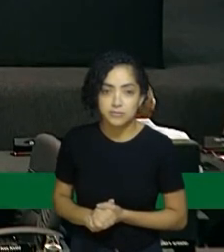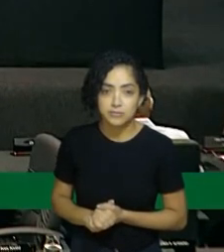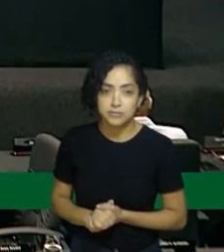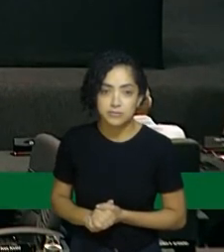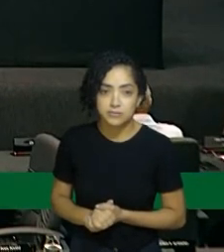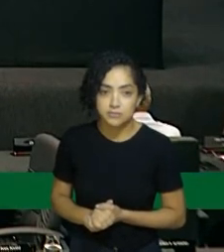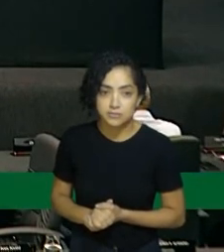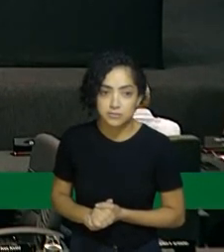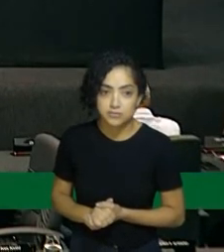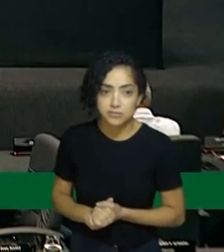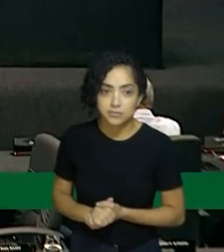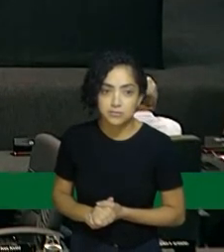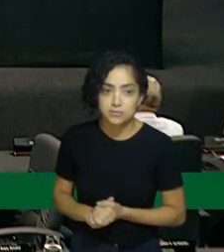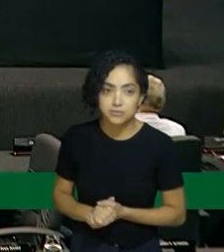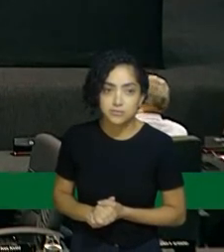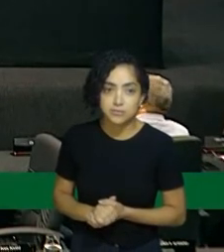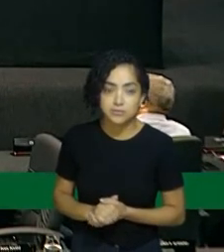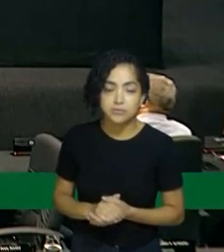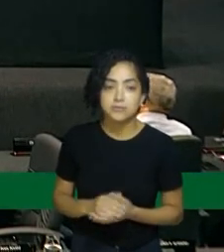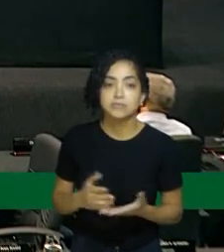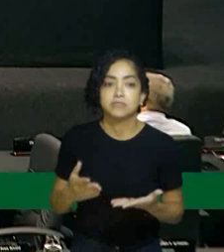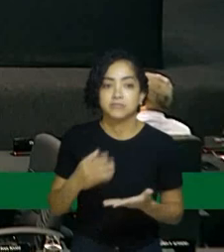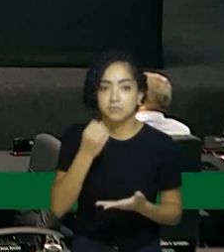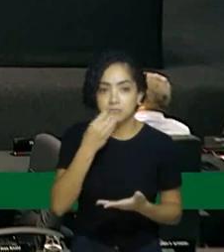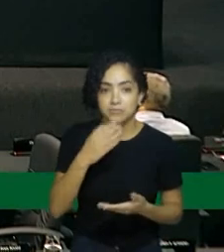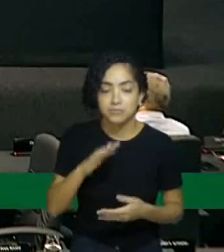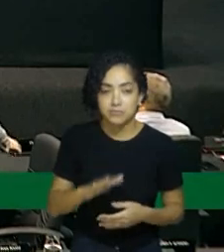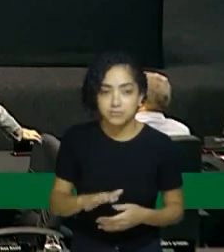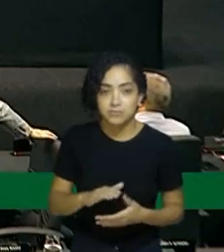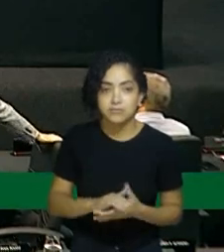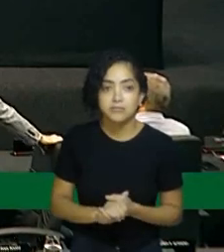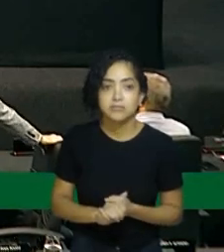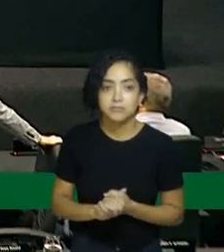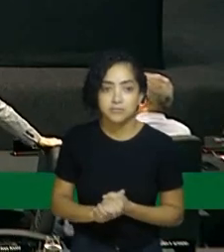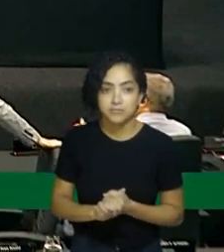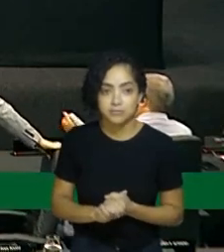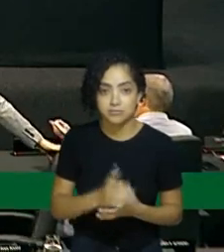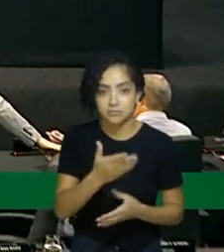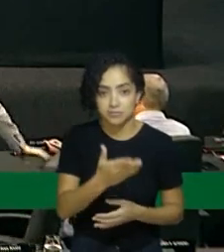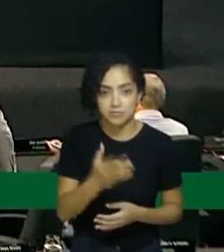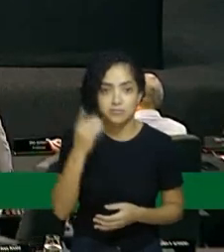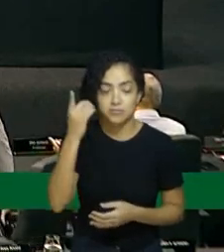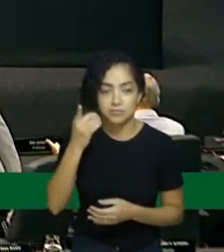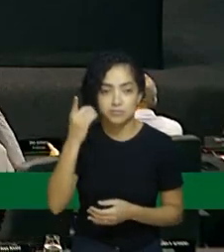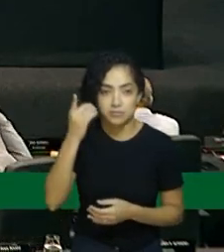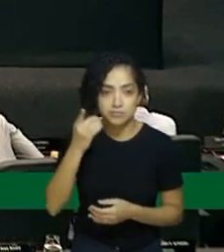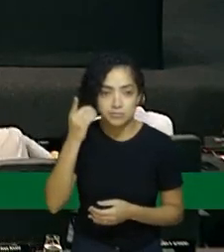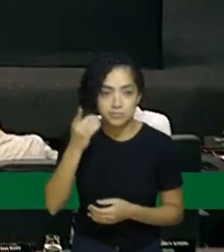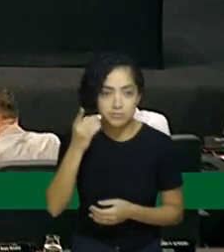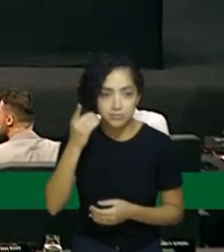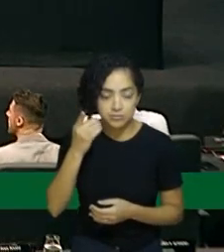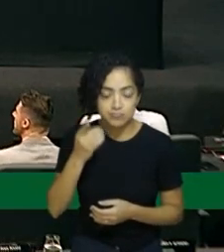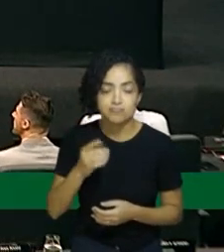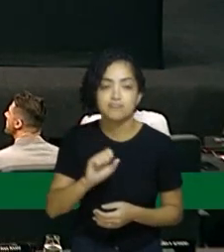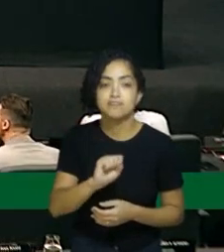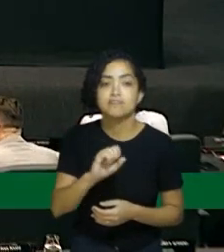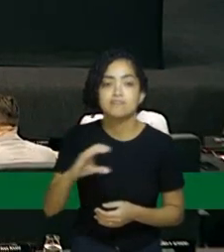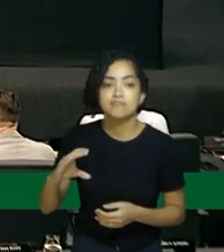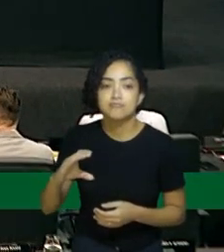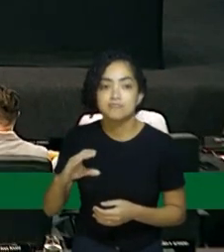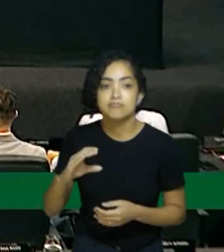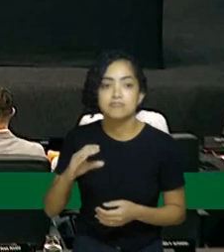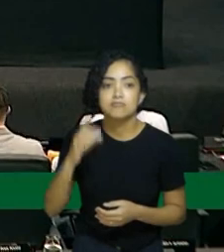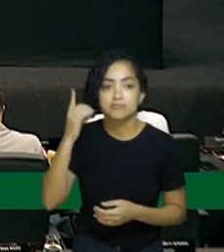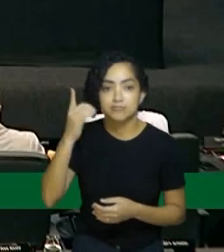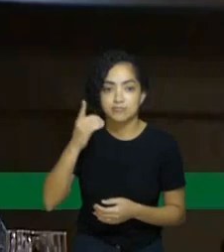Blumenau Boa tarde a todos cumprimentar o presidente da Assembleia Legislativa de Santa Catarina o